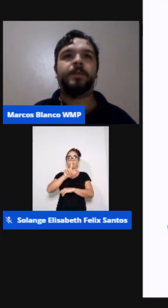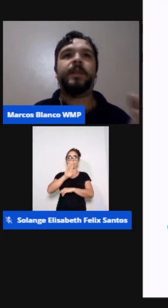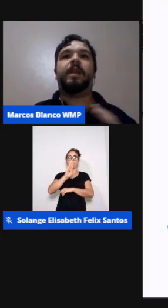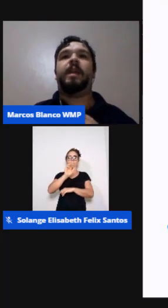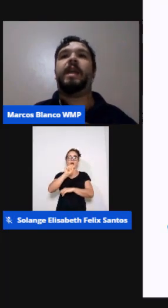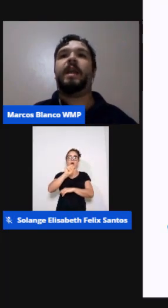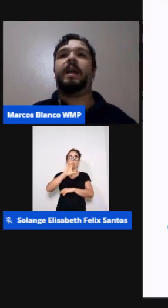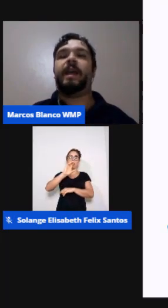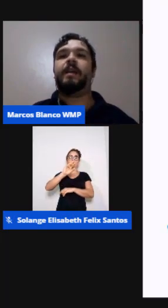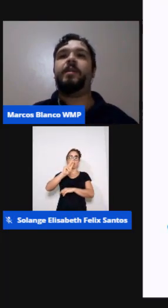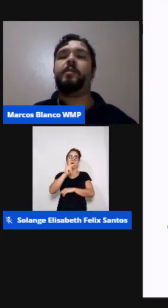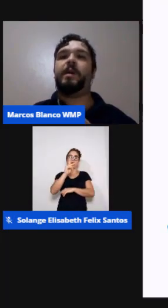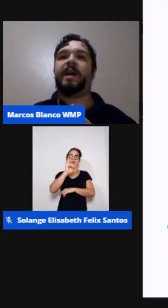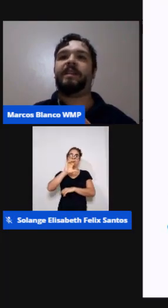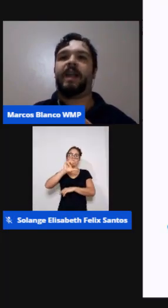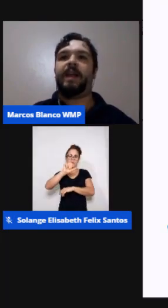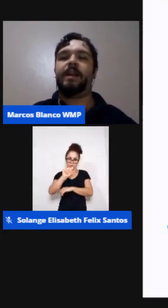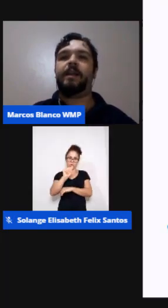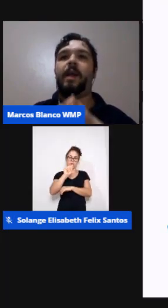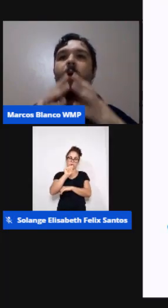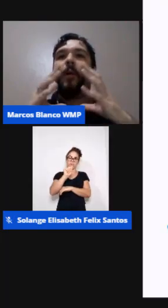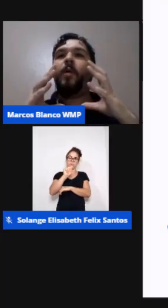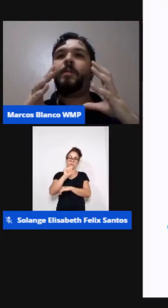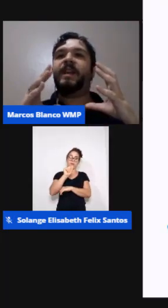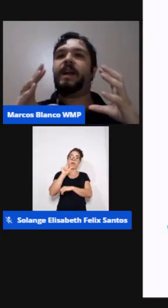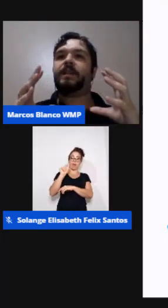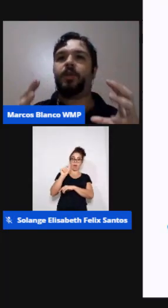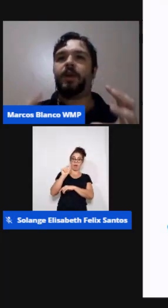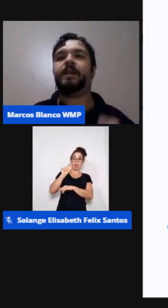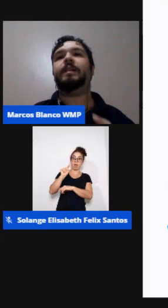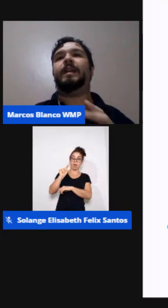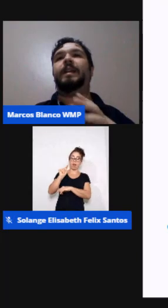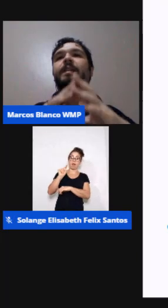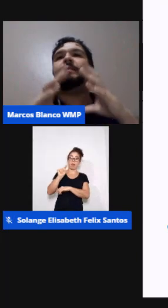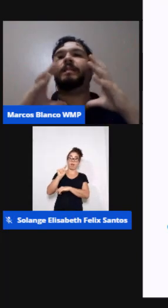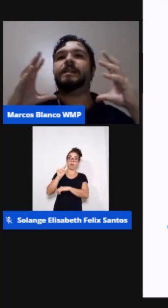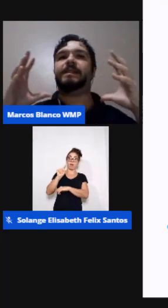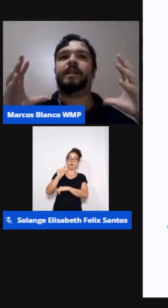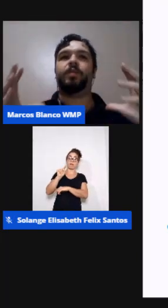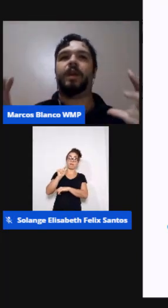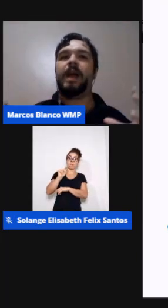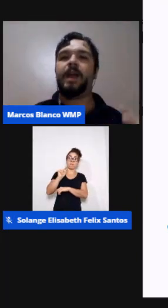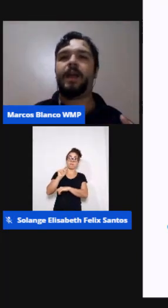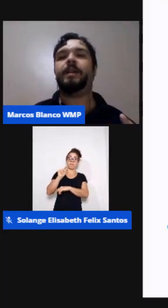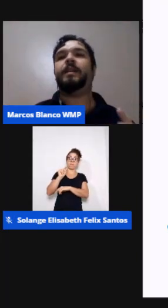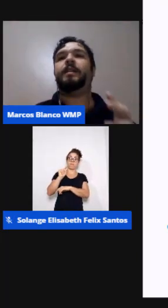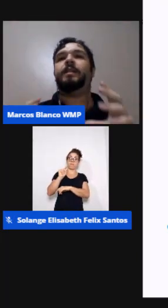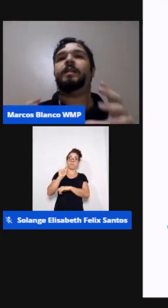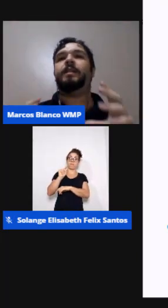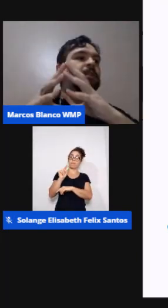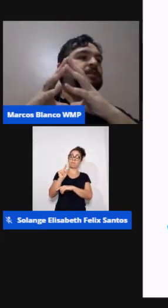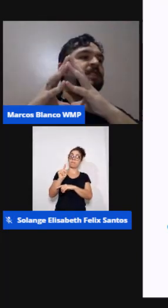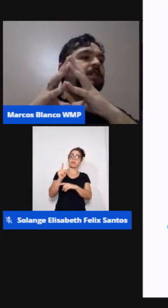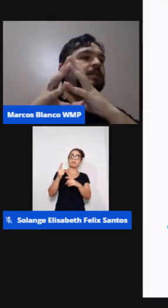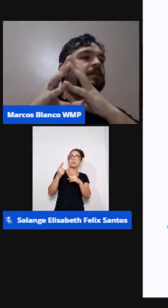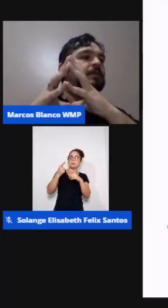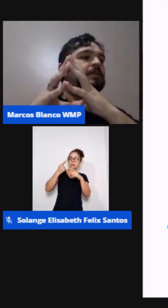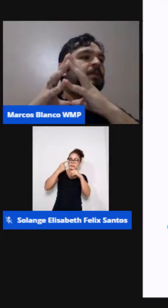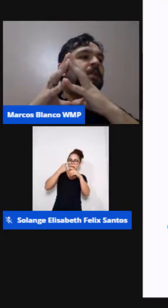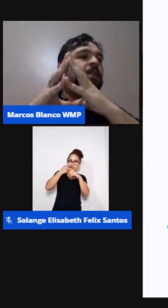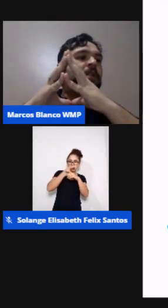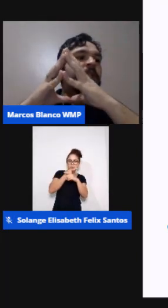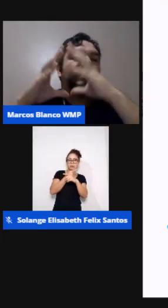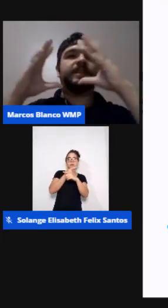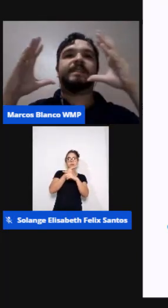no método. Ela é uma bactéria obrigatória intracelular